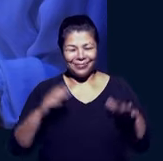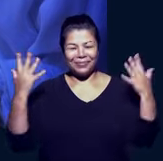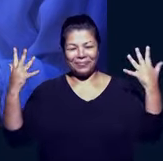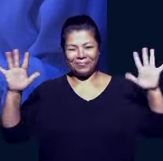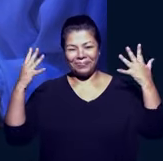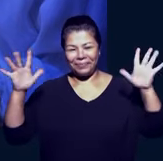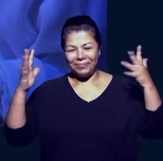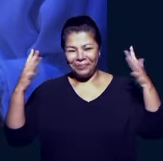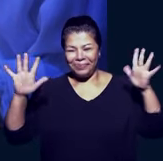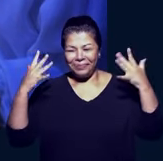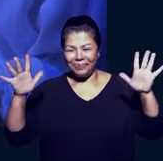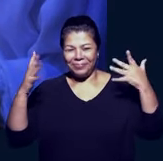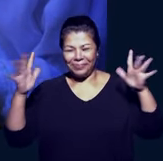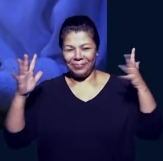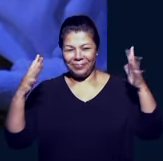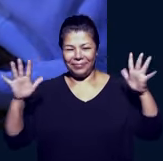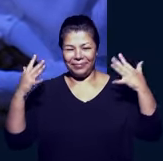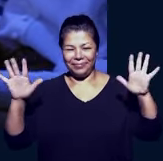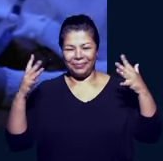faz